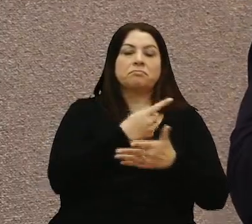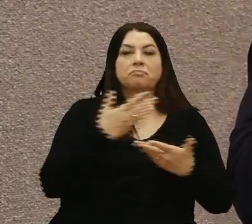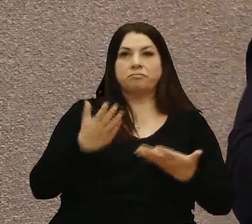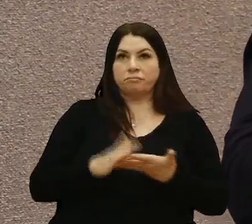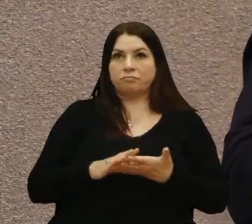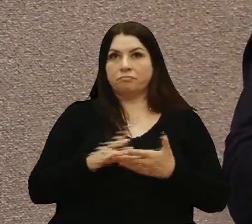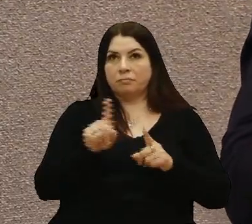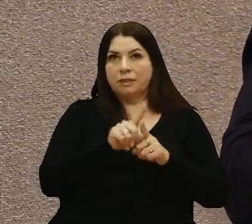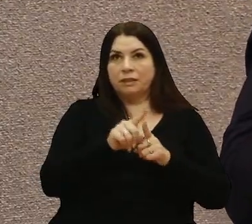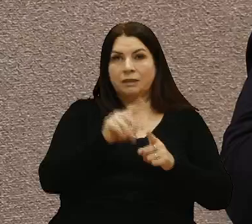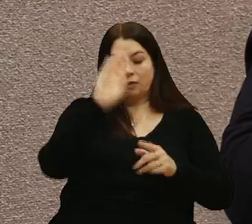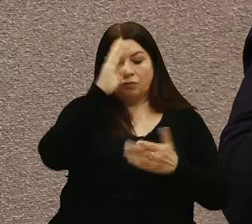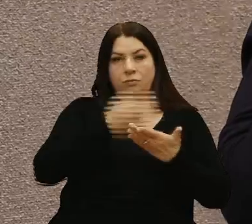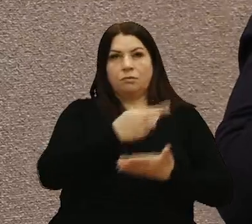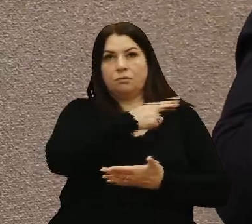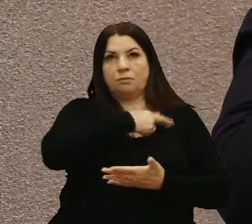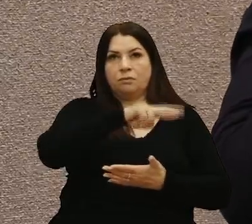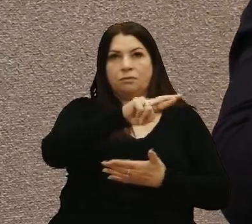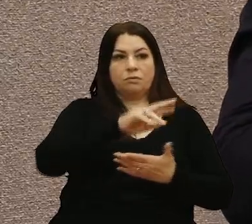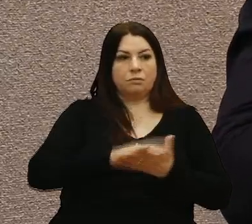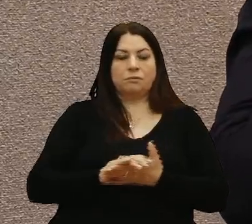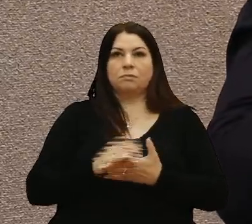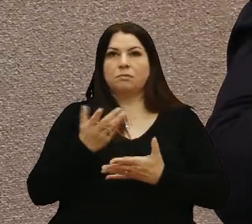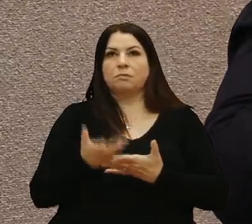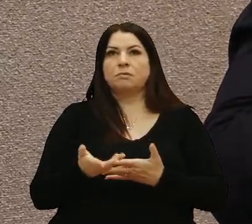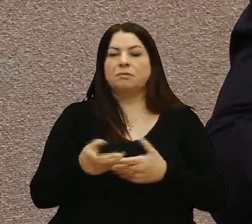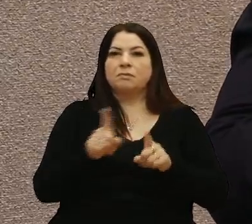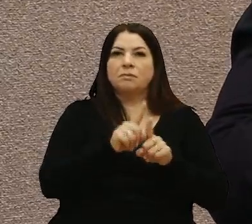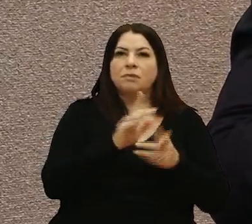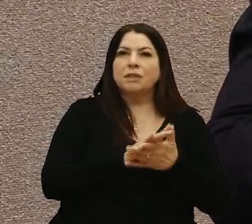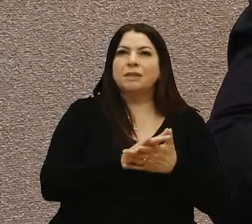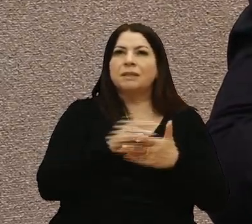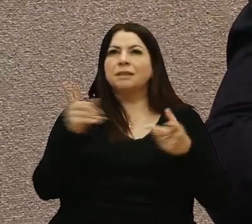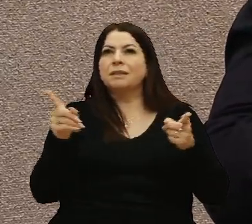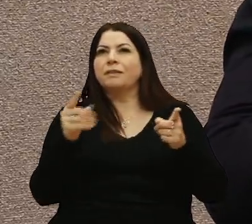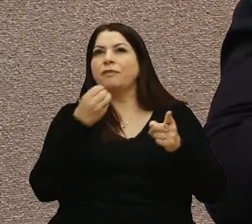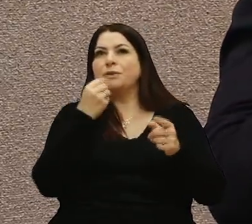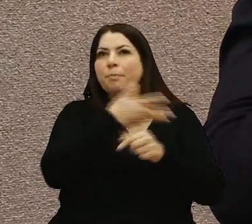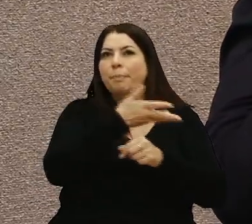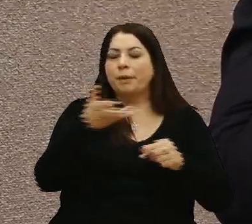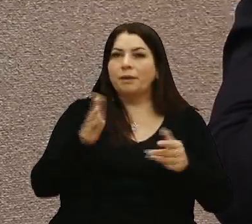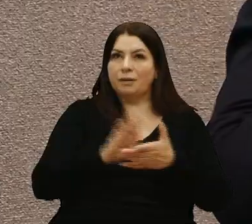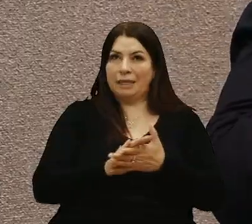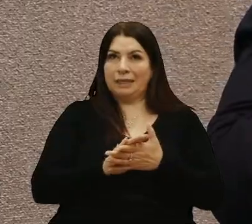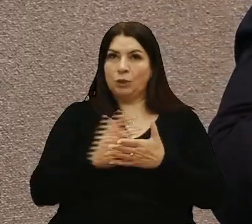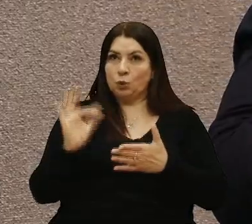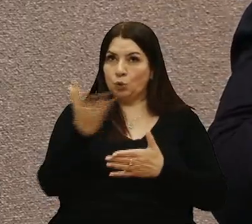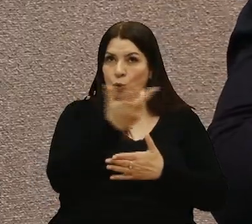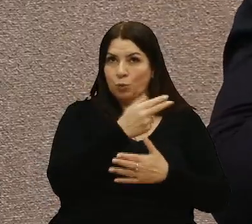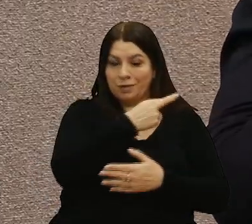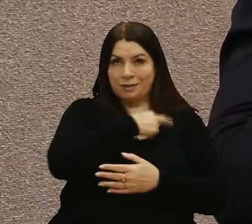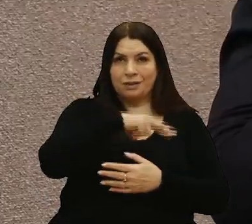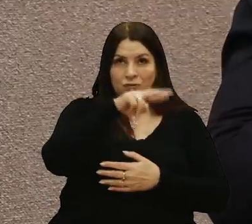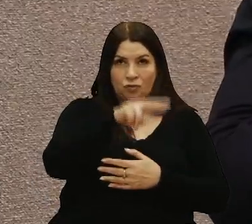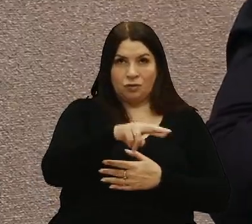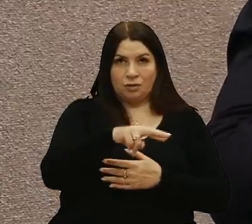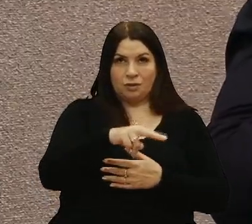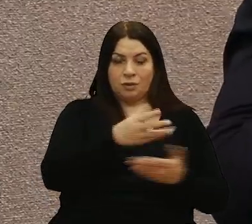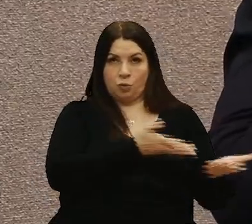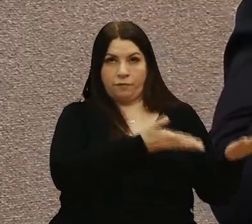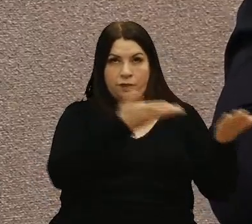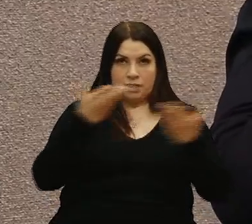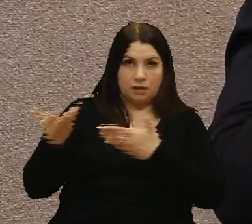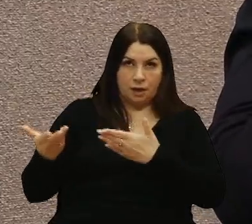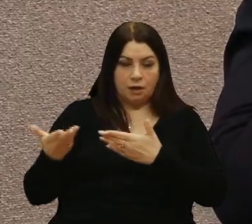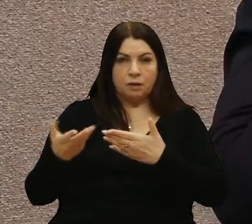que a religião, por si só, é fazer o bem. Então, todas as religiões que me convidarem e que